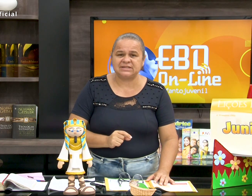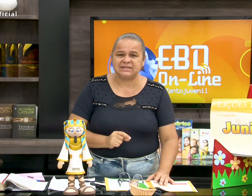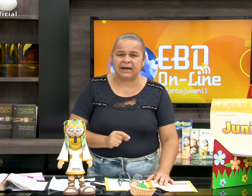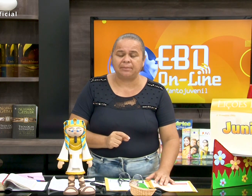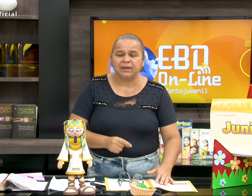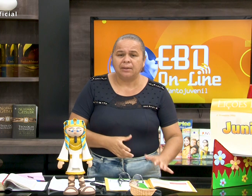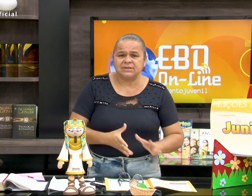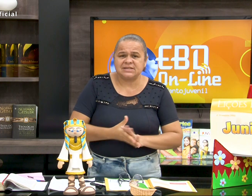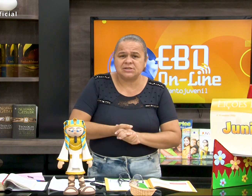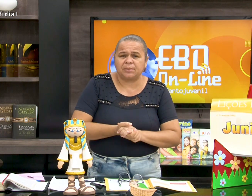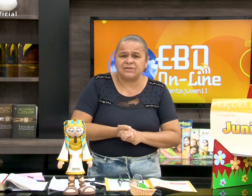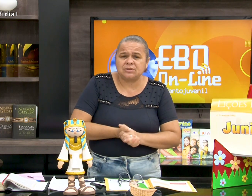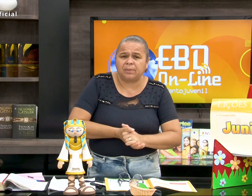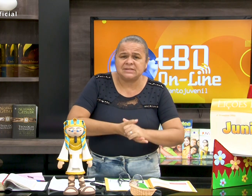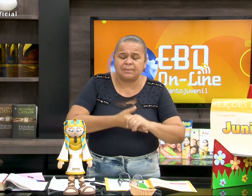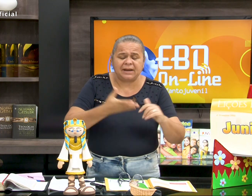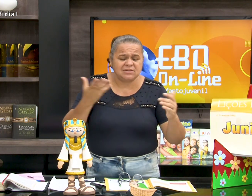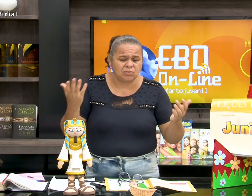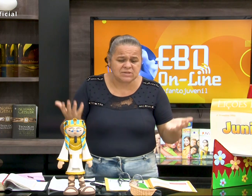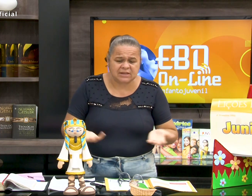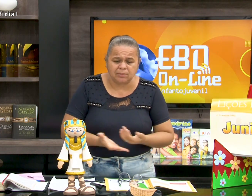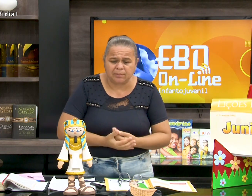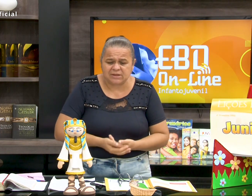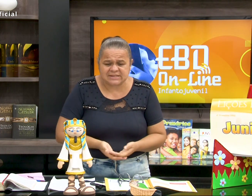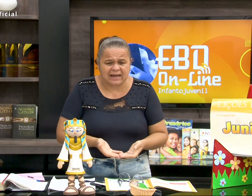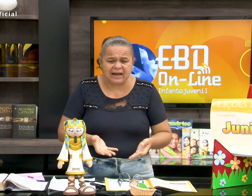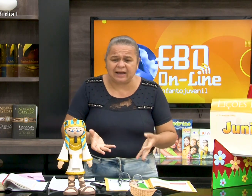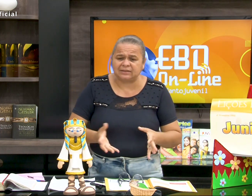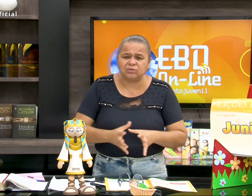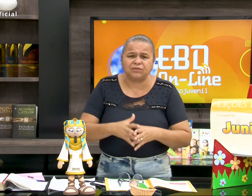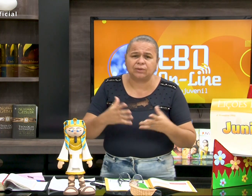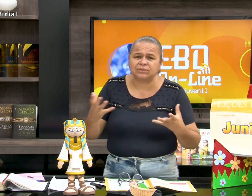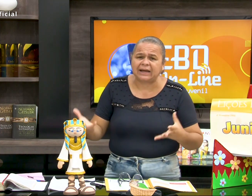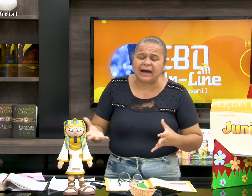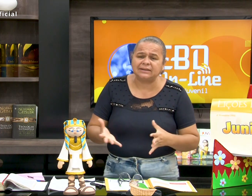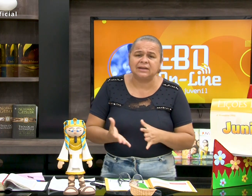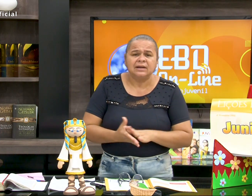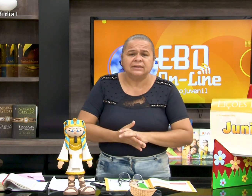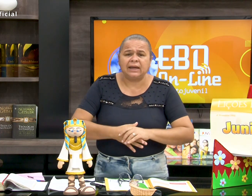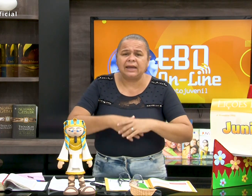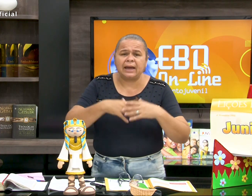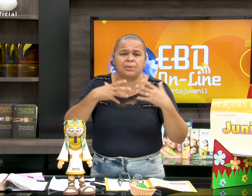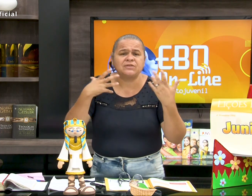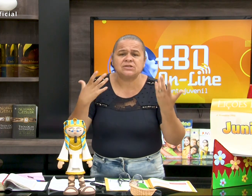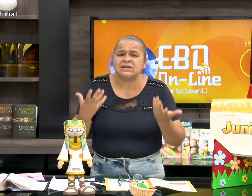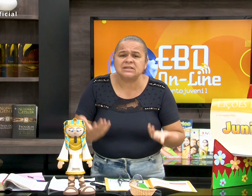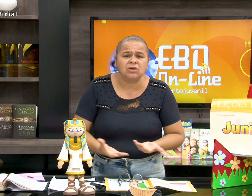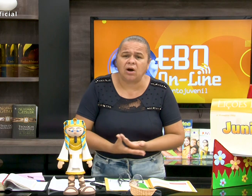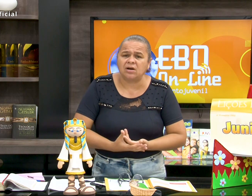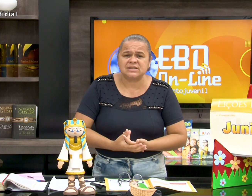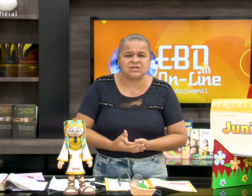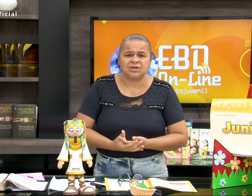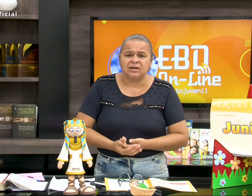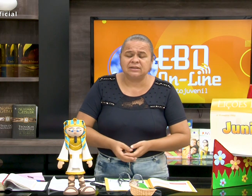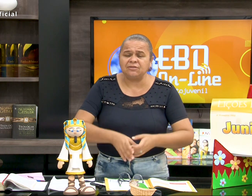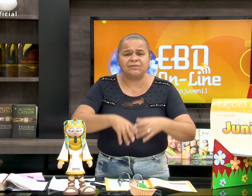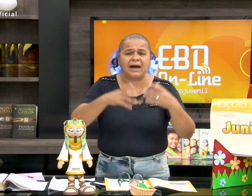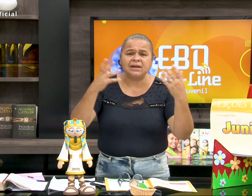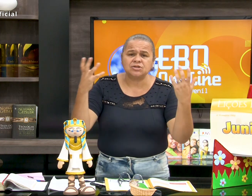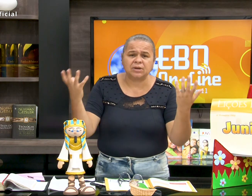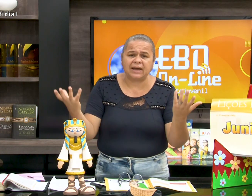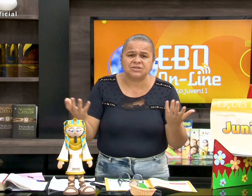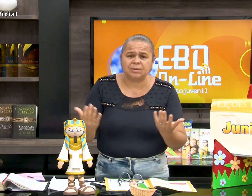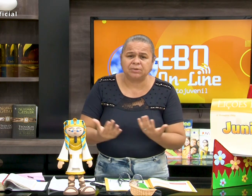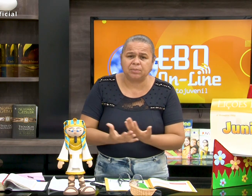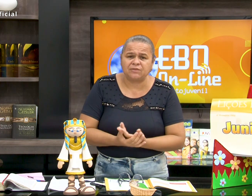de te ensinar. Muitas vezes o professor pode dizer, mas eu não consigo memorizar, tenho dificuldade, tem professoras idosas, tem